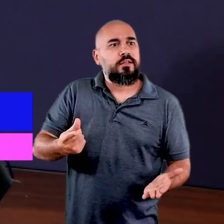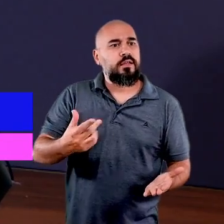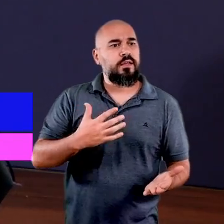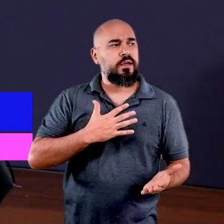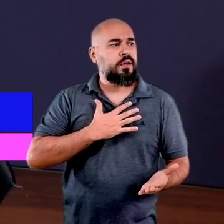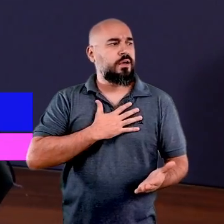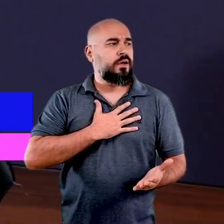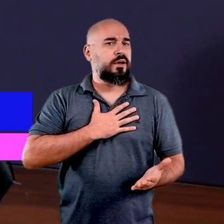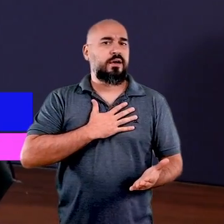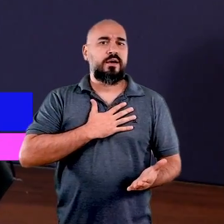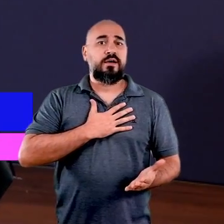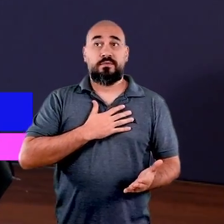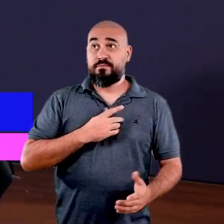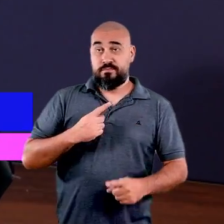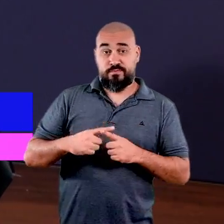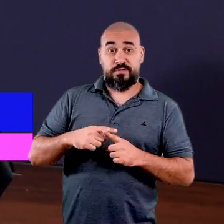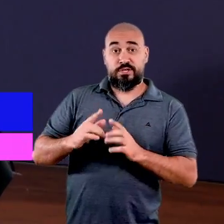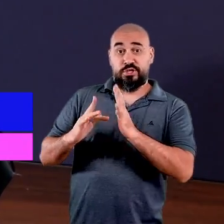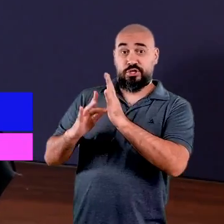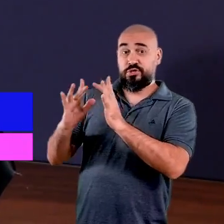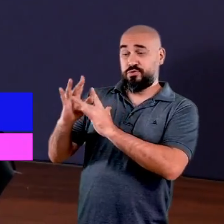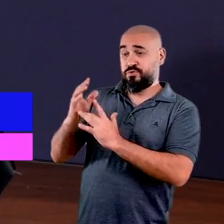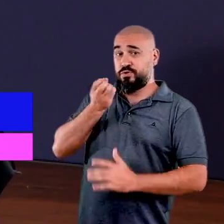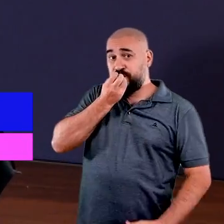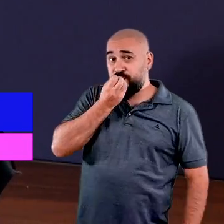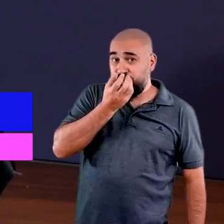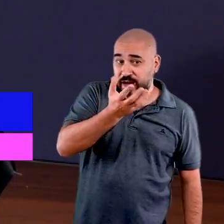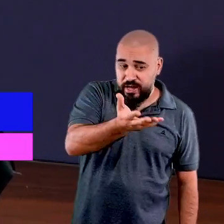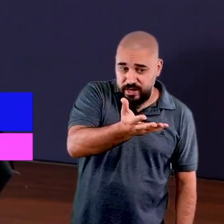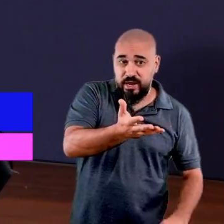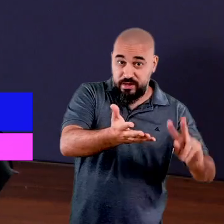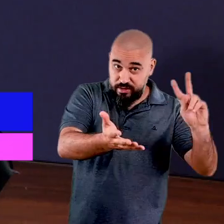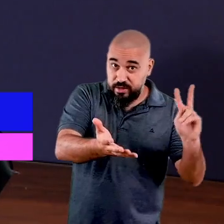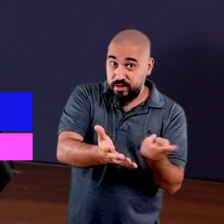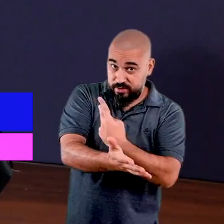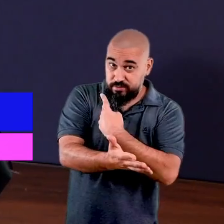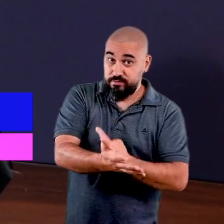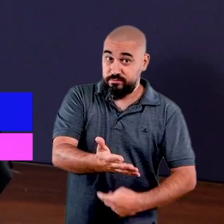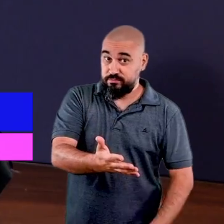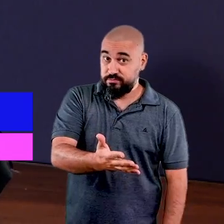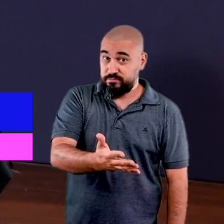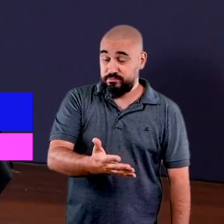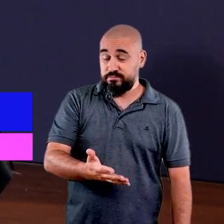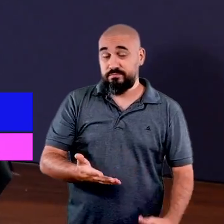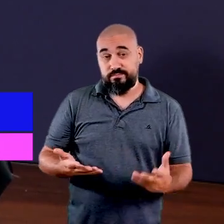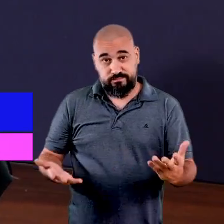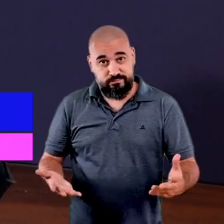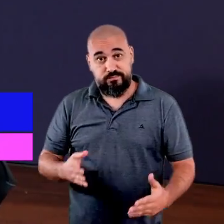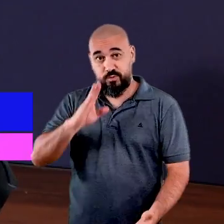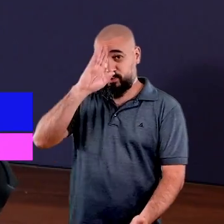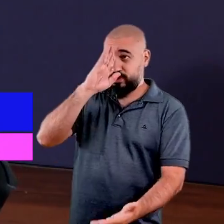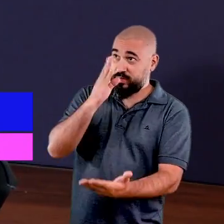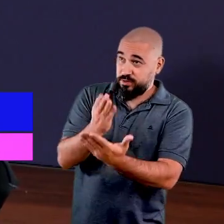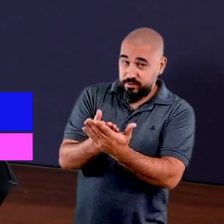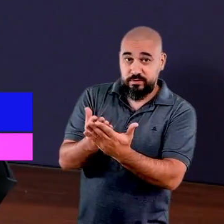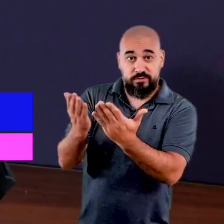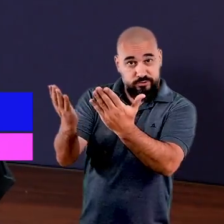fala, coisas acontecem. Então, confia, espera,